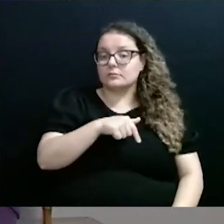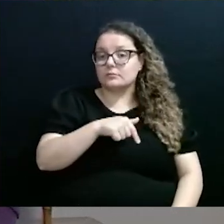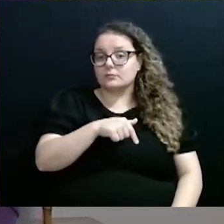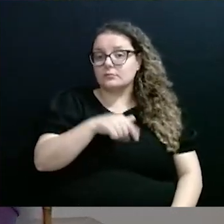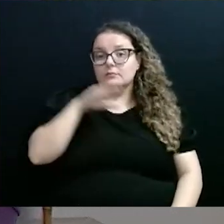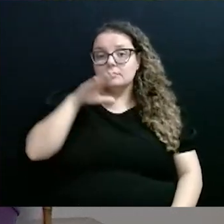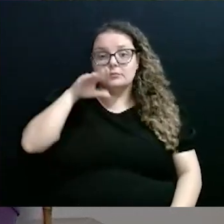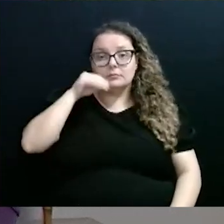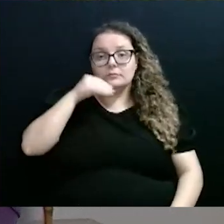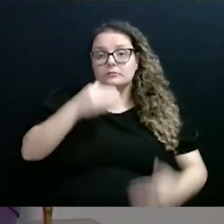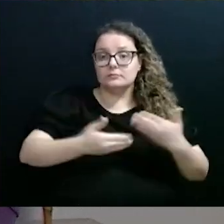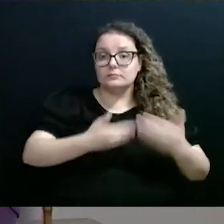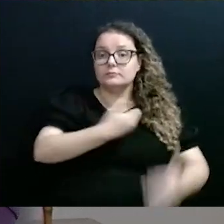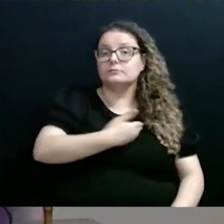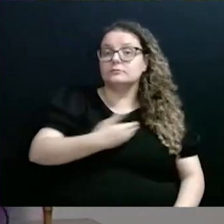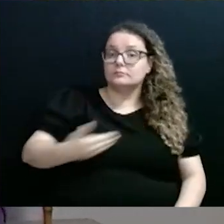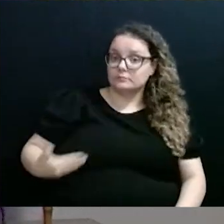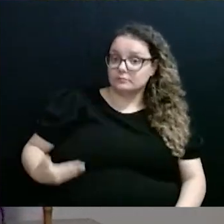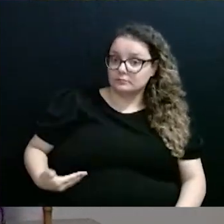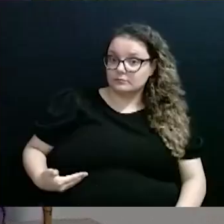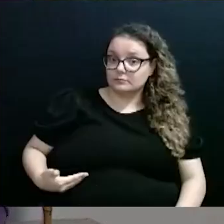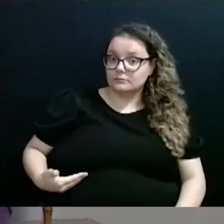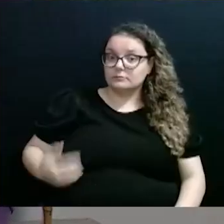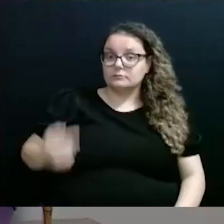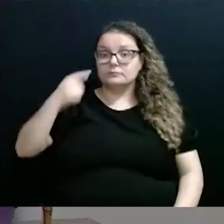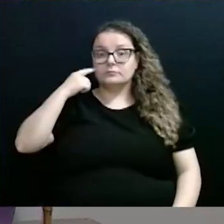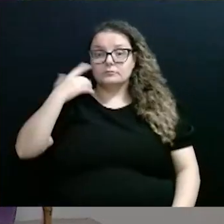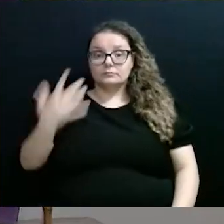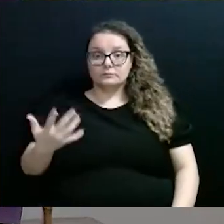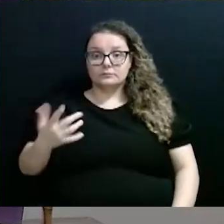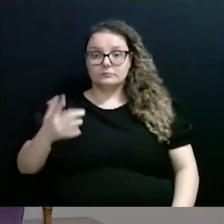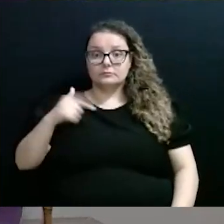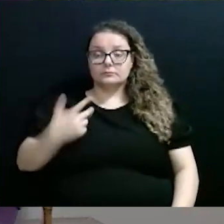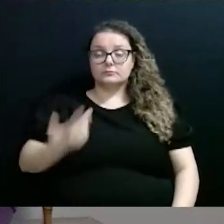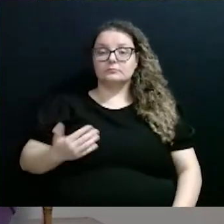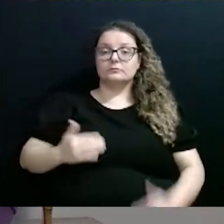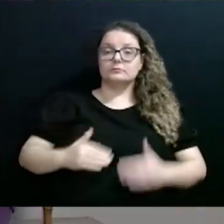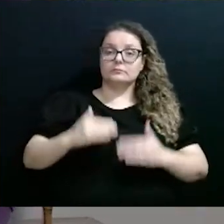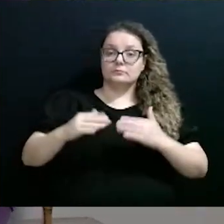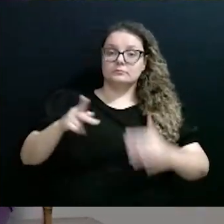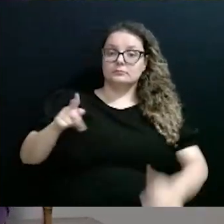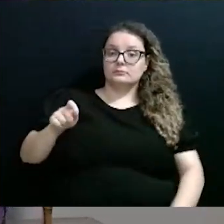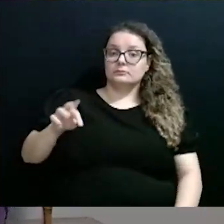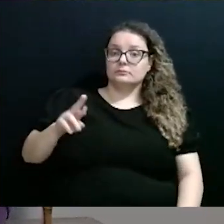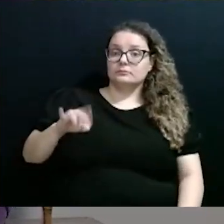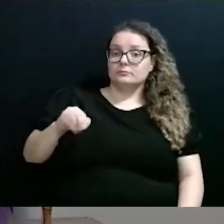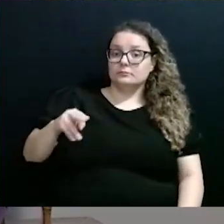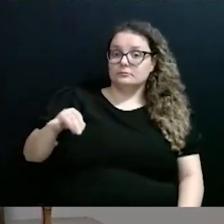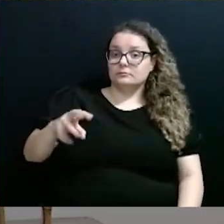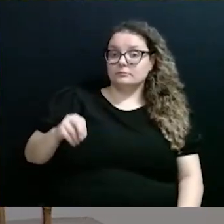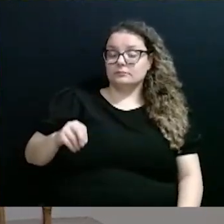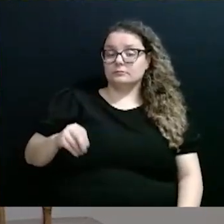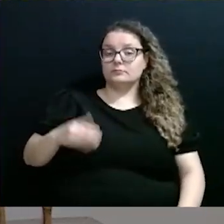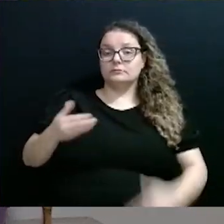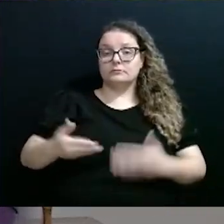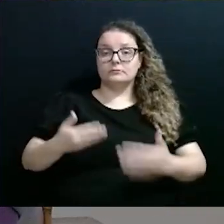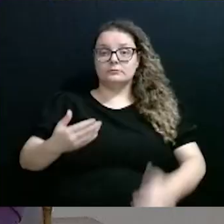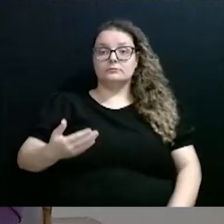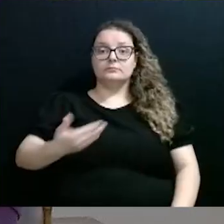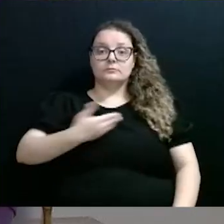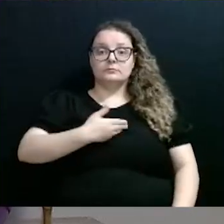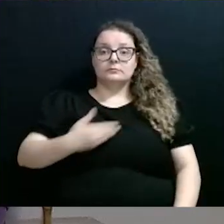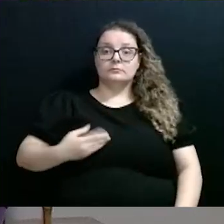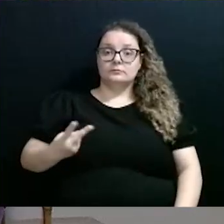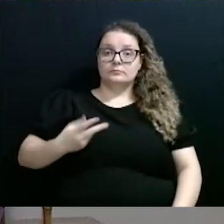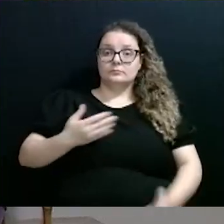os servidores públicos. Então, a ideia é uma formação de patrimônio do servidor público. Essas duas coisas